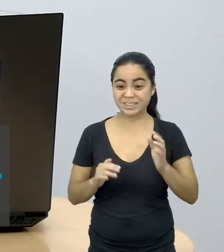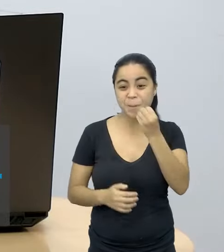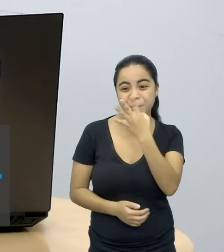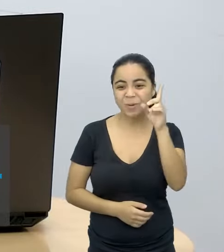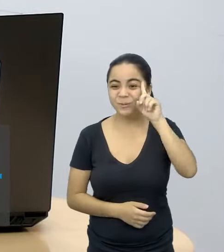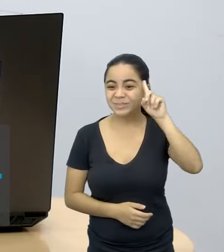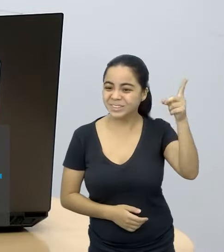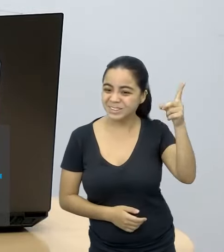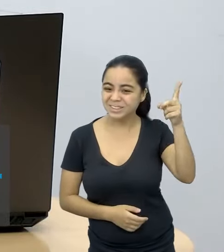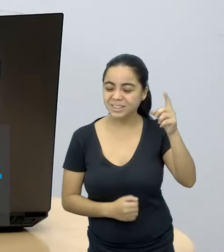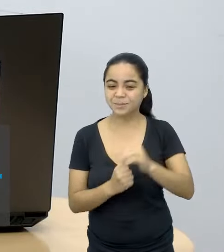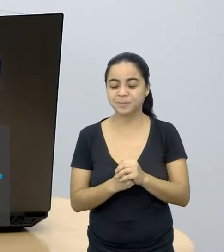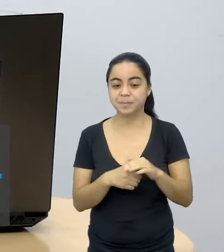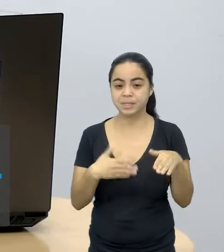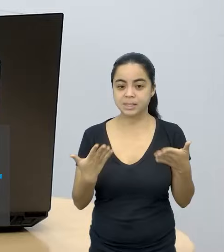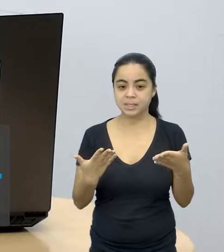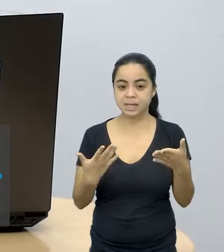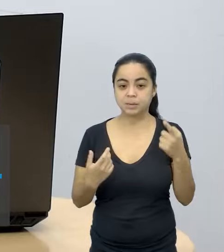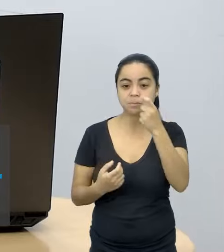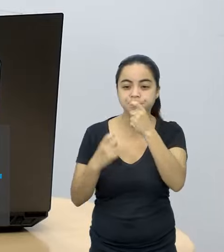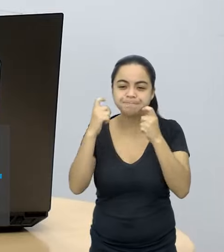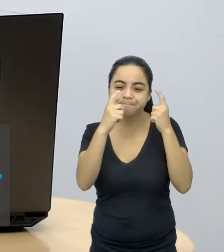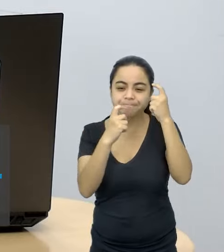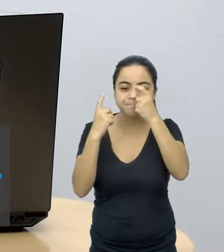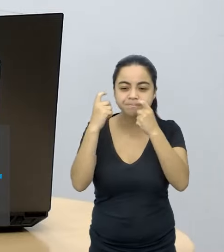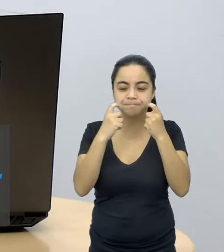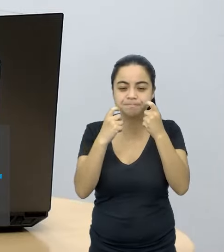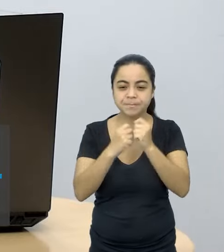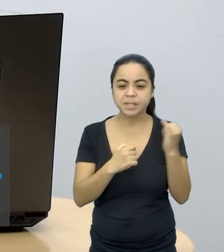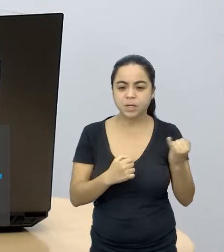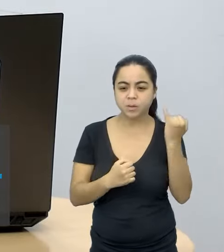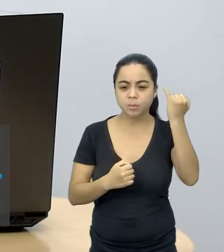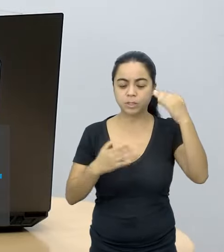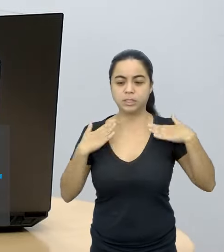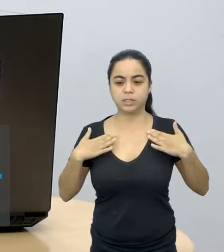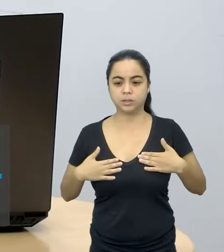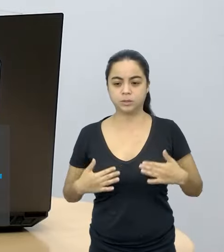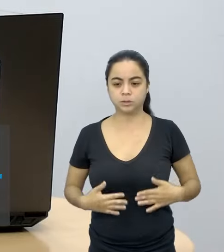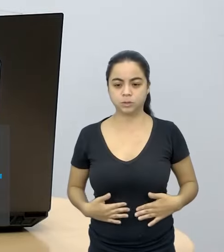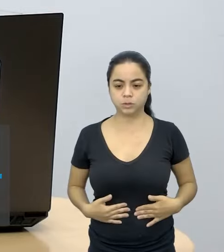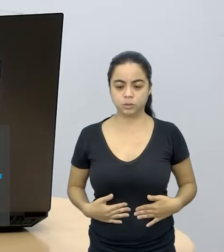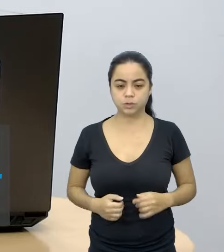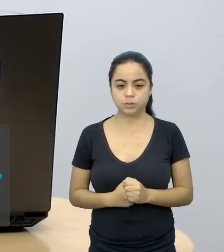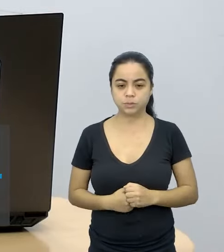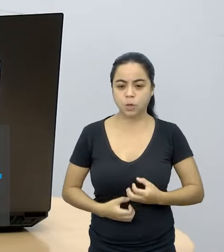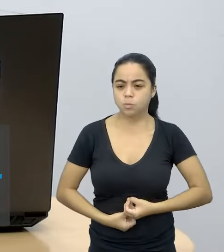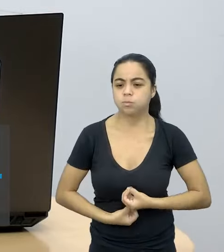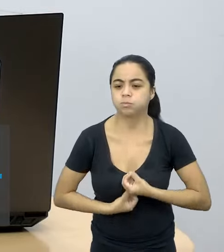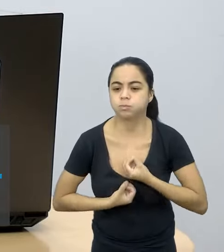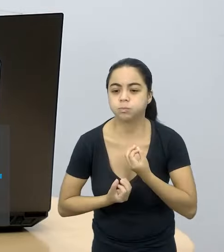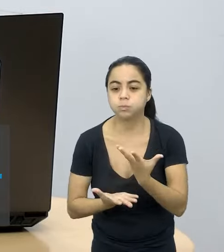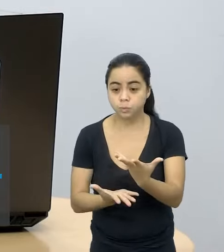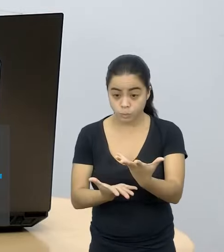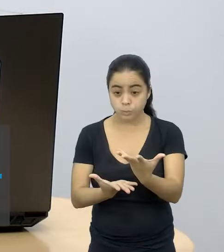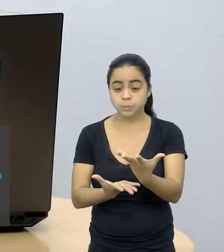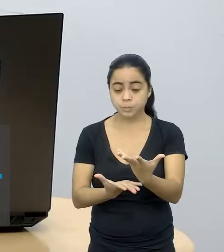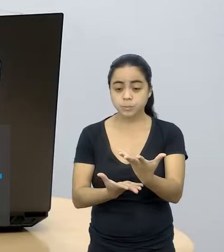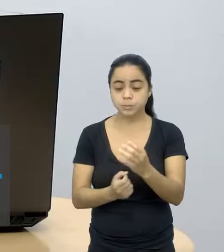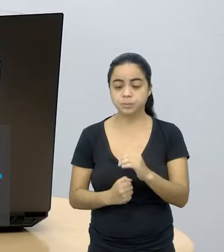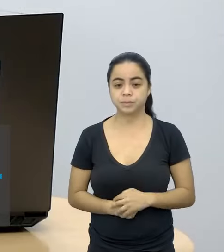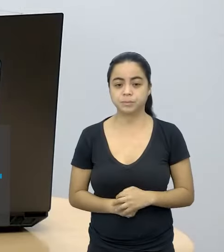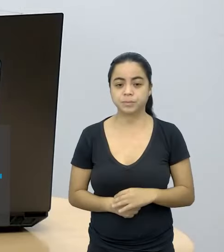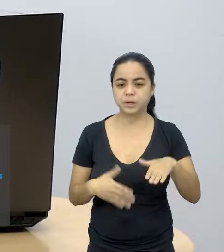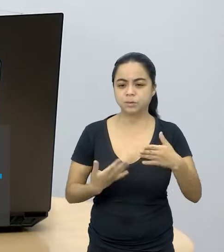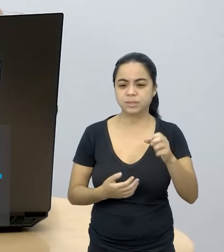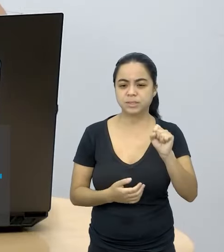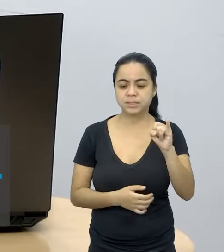dia, né? Então, assim, tem o rosto, tem a expressão corporal, o corpo fala, tem vários livros que falam isso, o corpo fala. Então, se eu